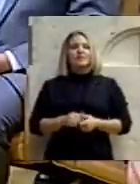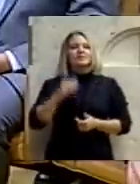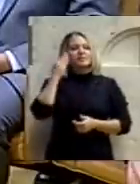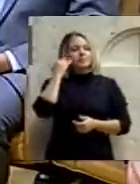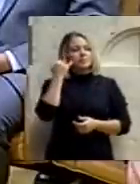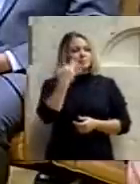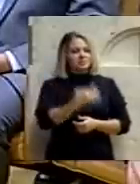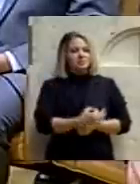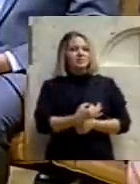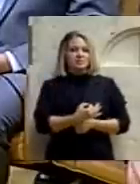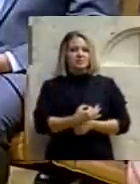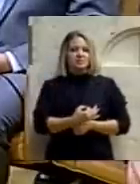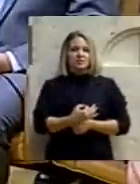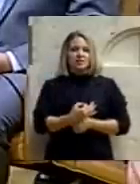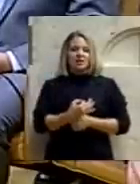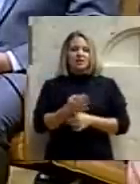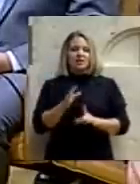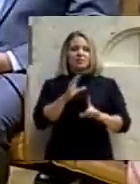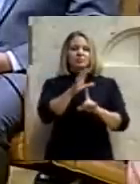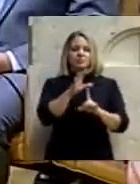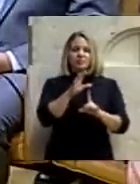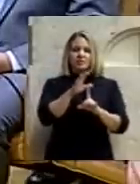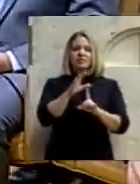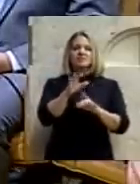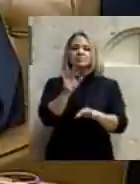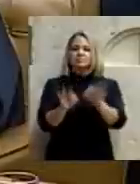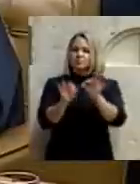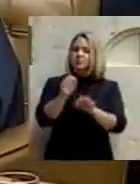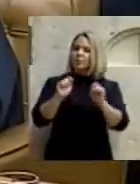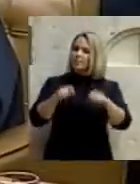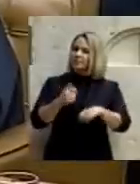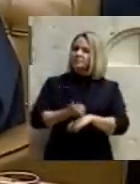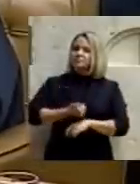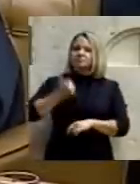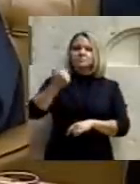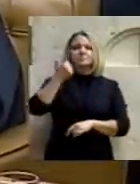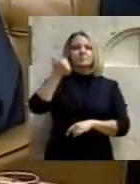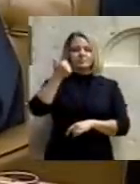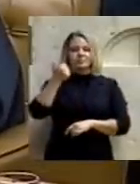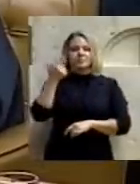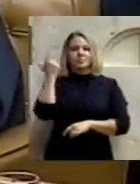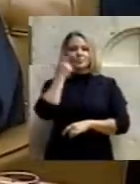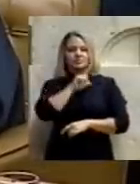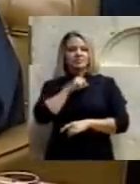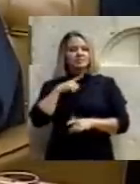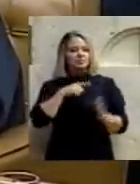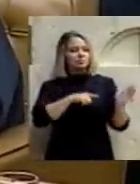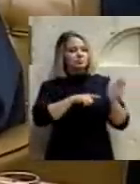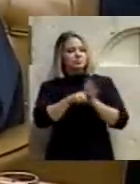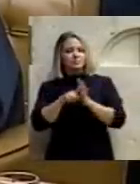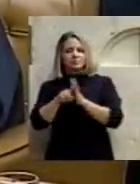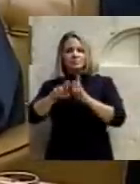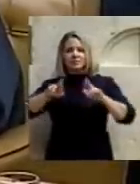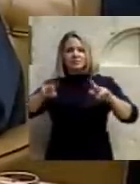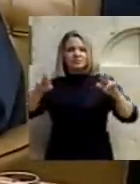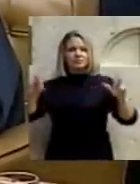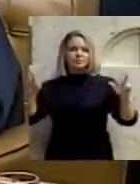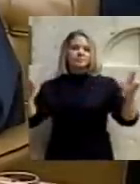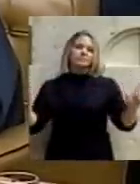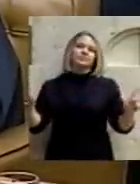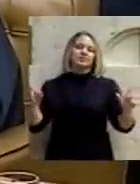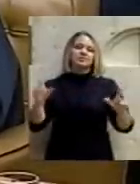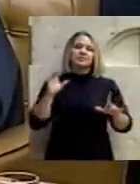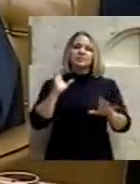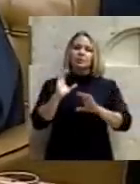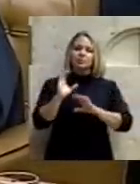Deveras, a intervenção do Judiciário pode ser um elemento essencial para o equacionamento de eventual descompasso